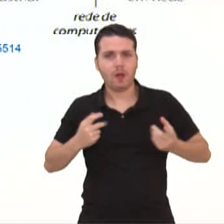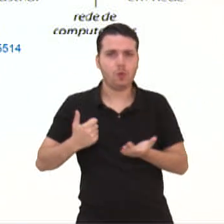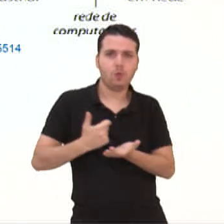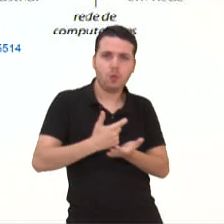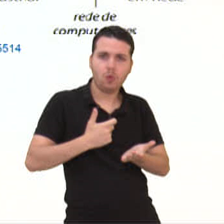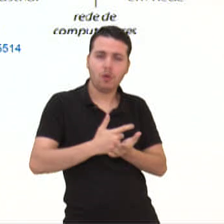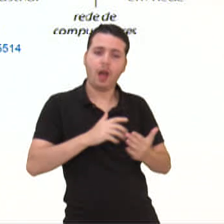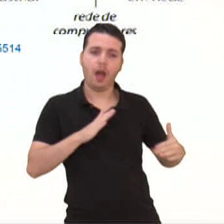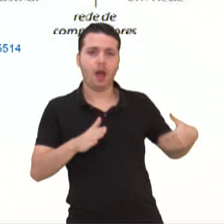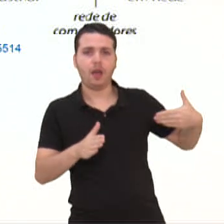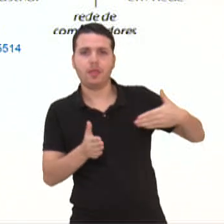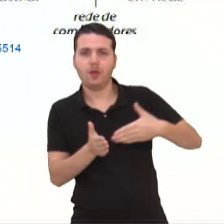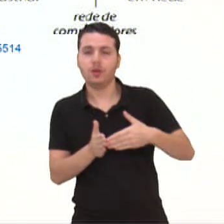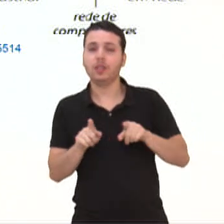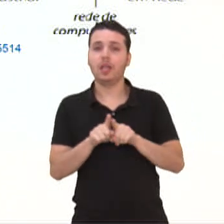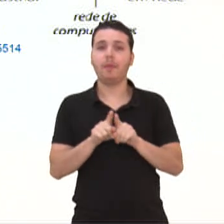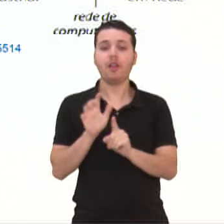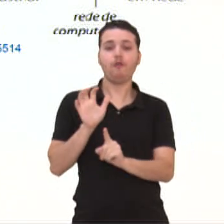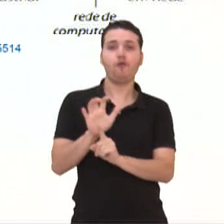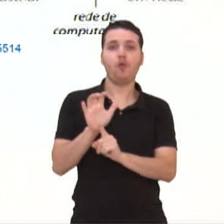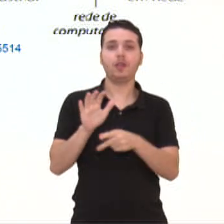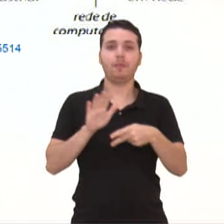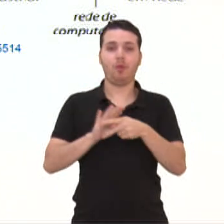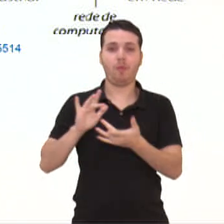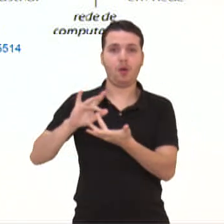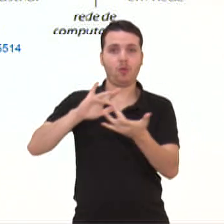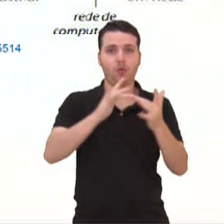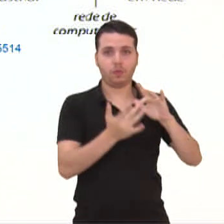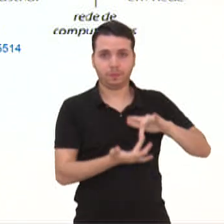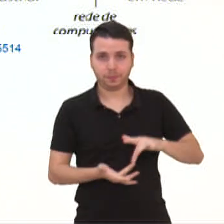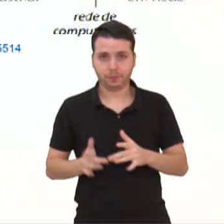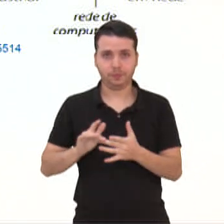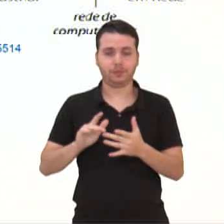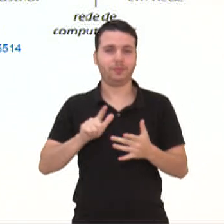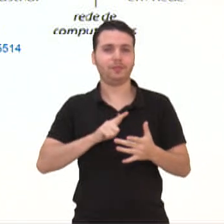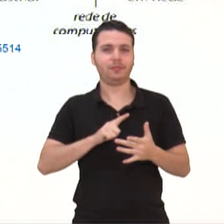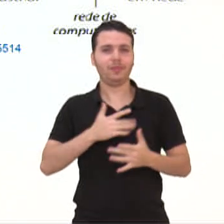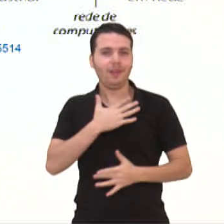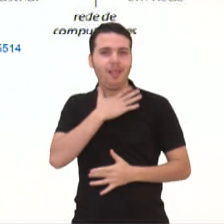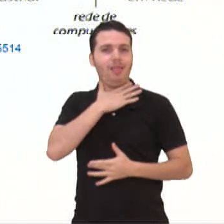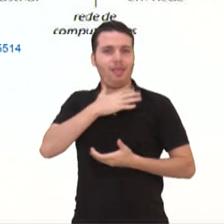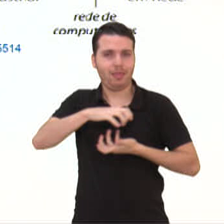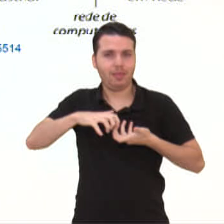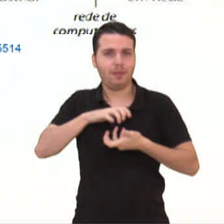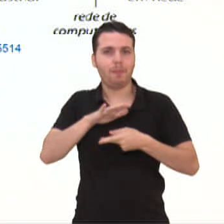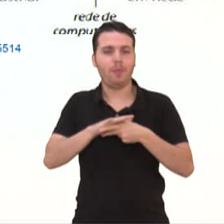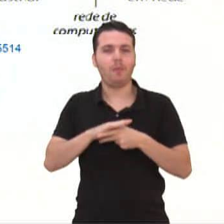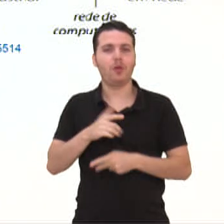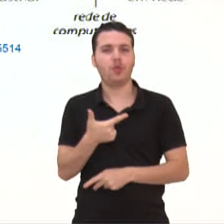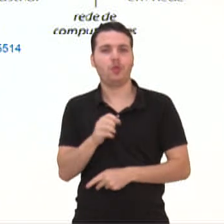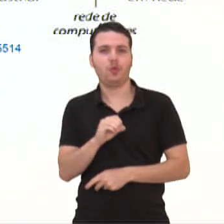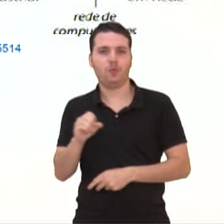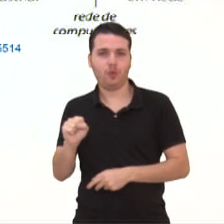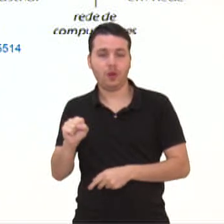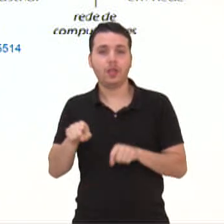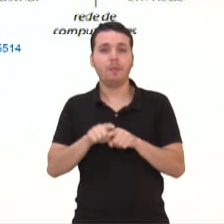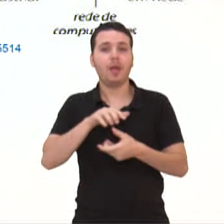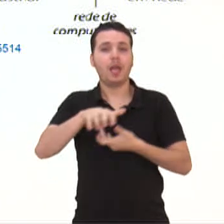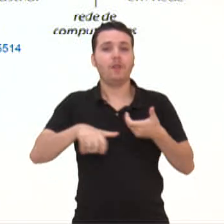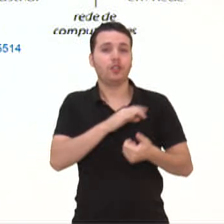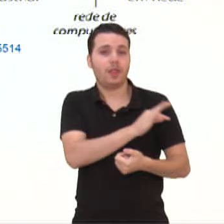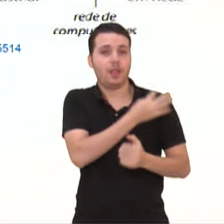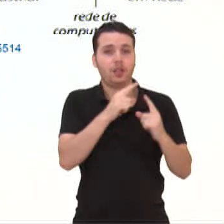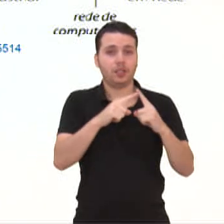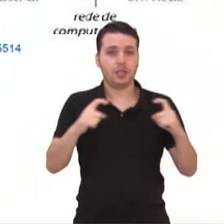da globalização, a crise econômica de 2008, a interdependência entre os países e a revolução